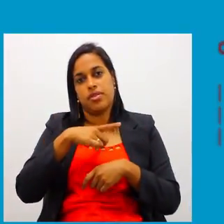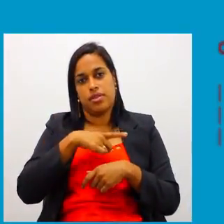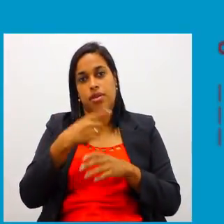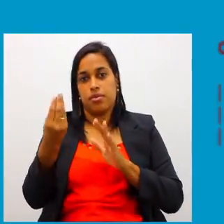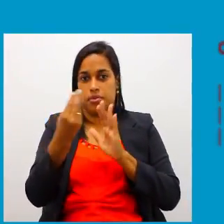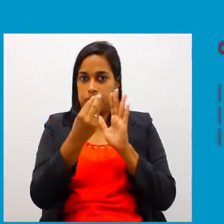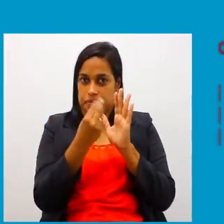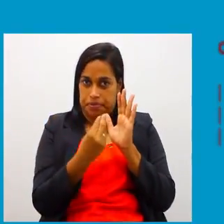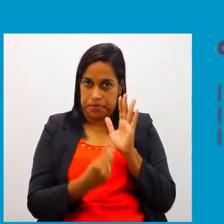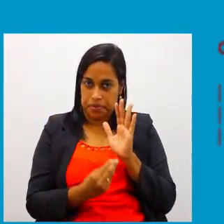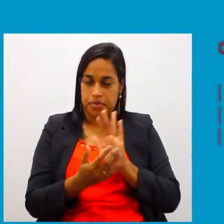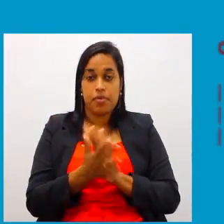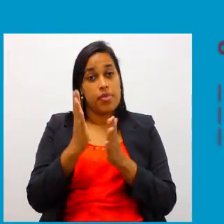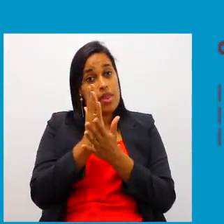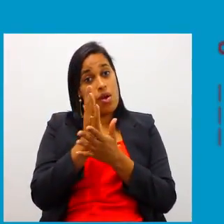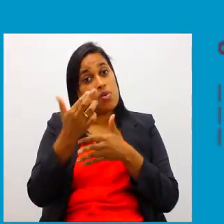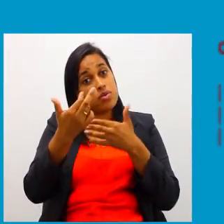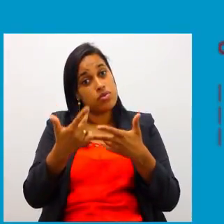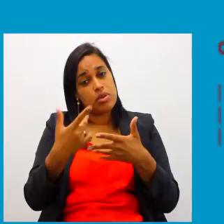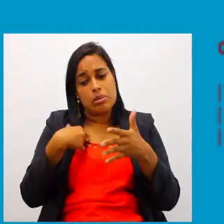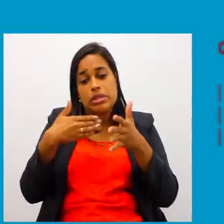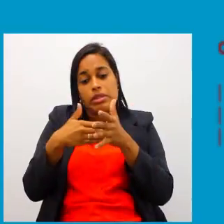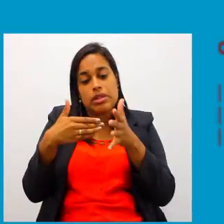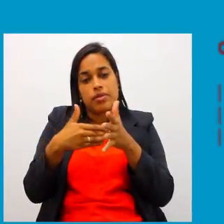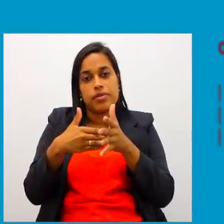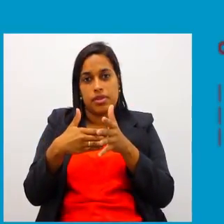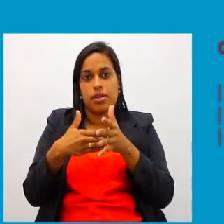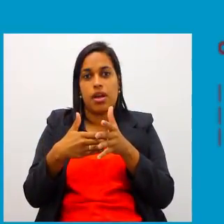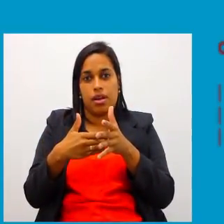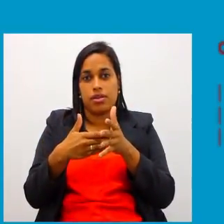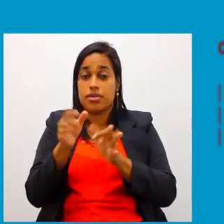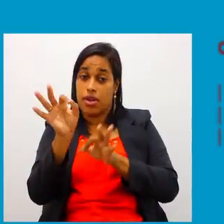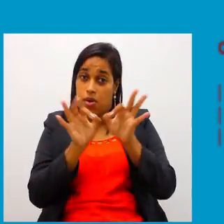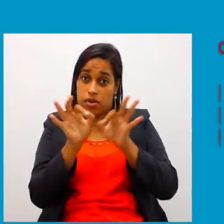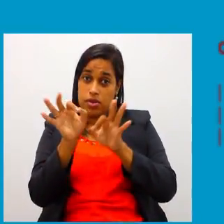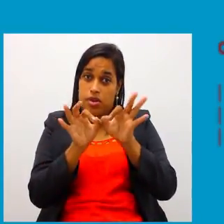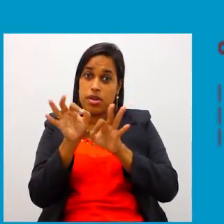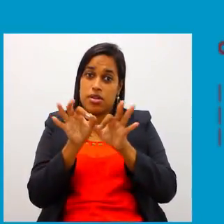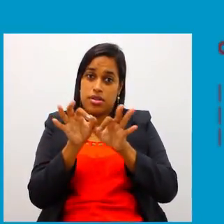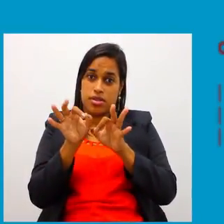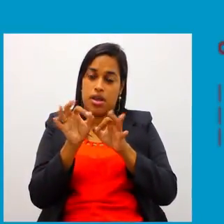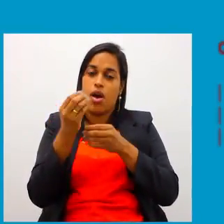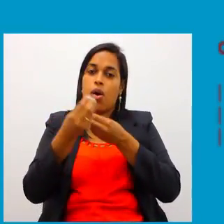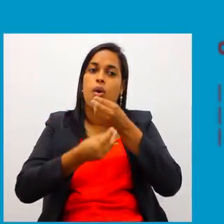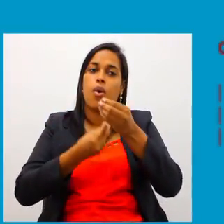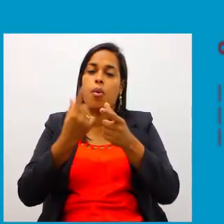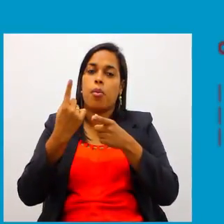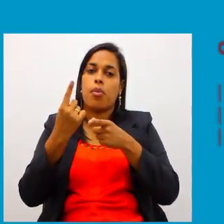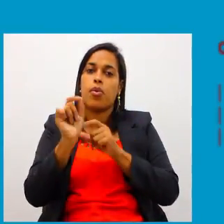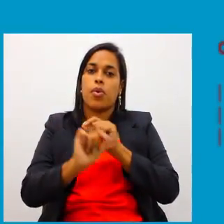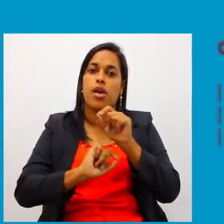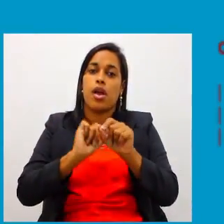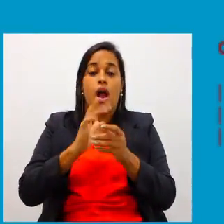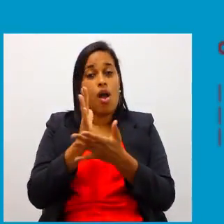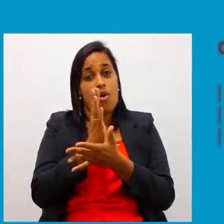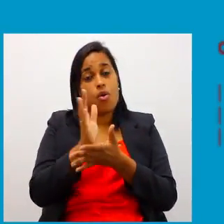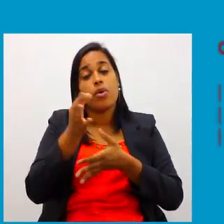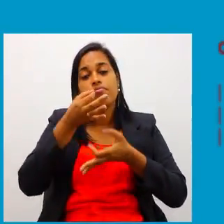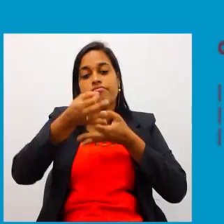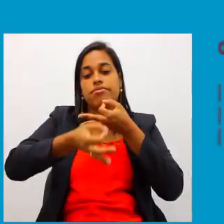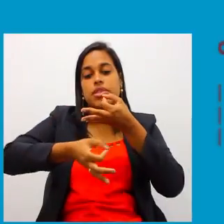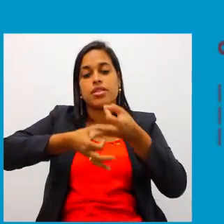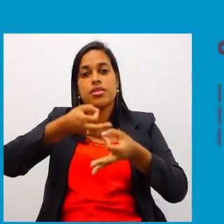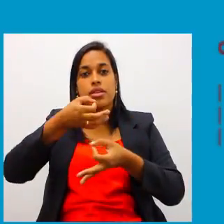memorando. Tem algumas coisas que a gente pode evitar na hora de elaborar os memorandos. E aí a gente colocou aí algumas dicas para